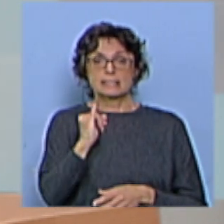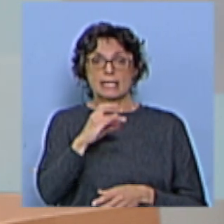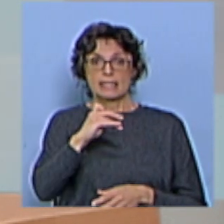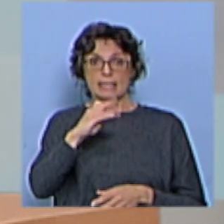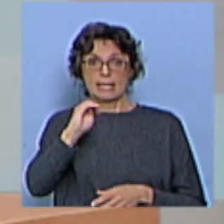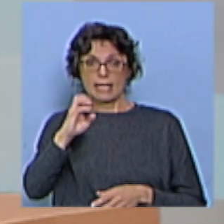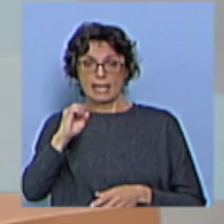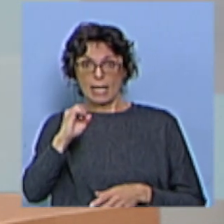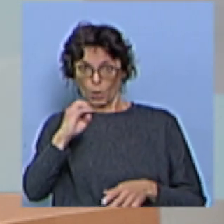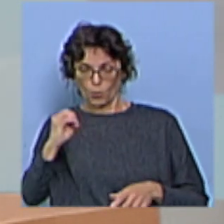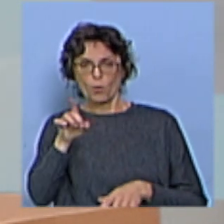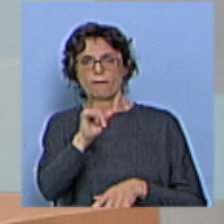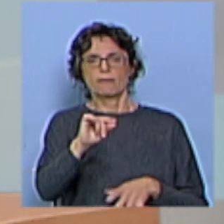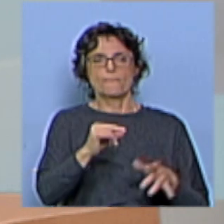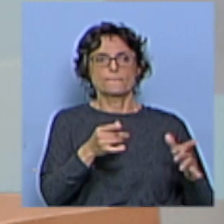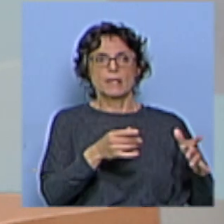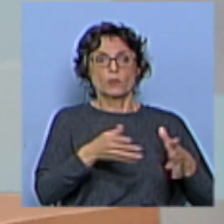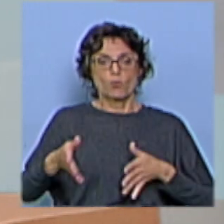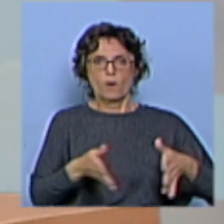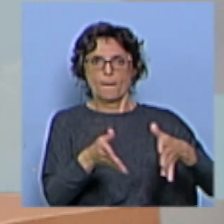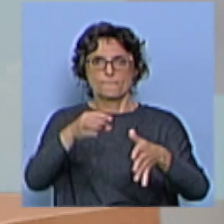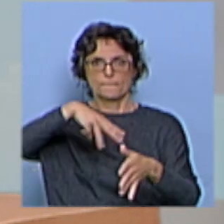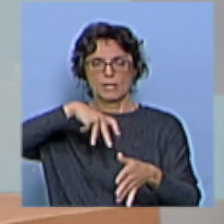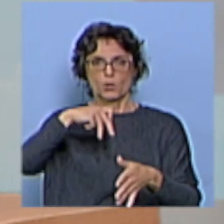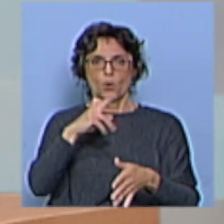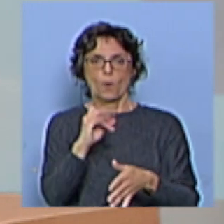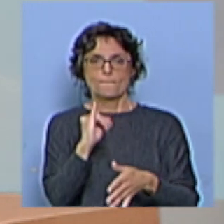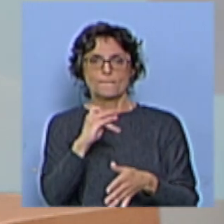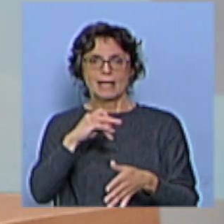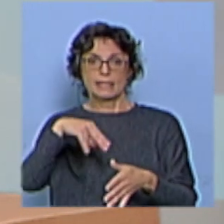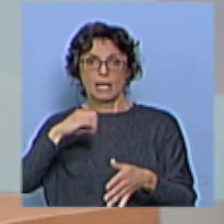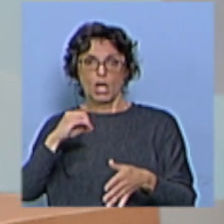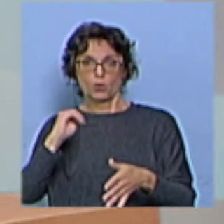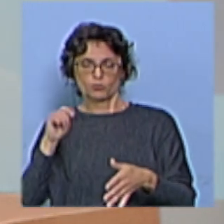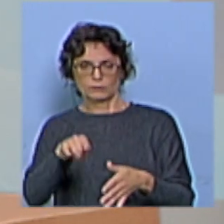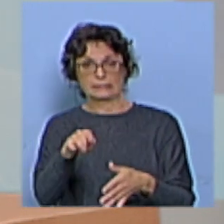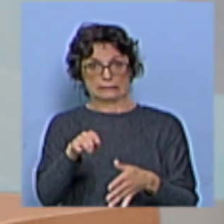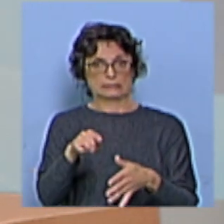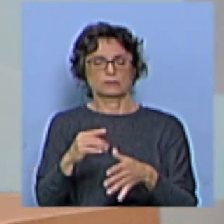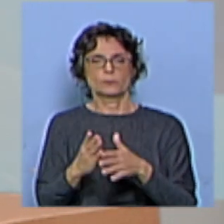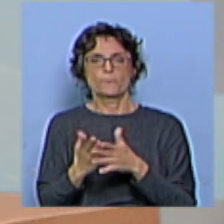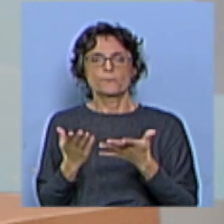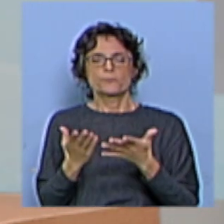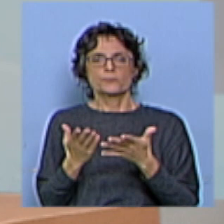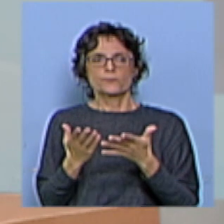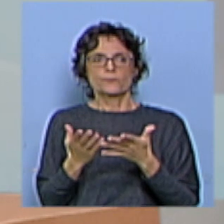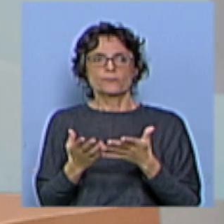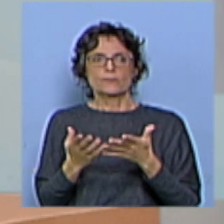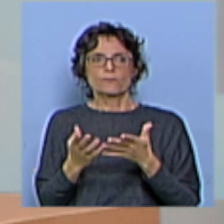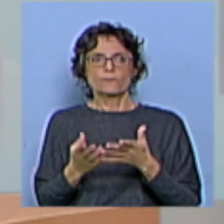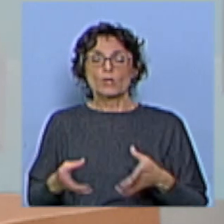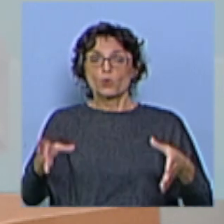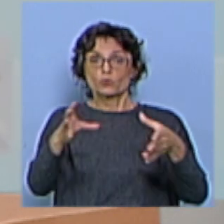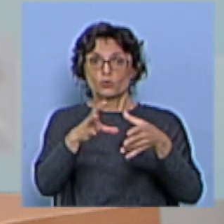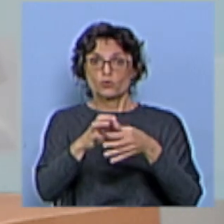caminhos marianos, por outro, portanto, a temática mariana, e que, através do património ligado às